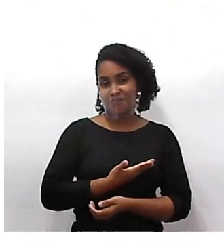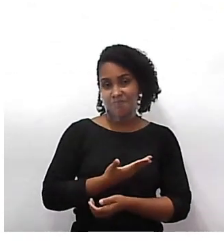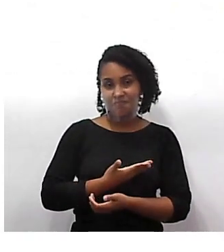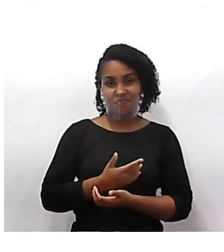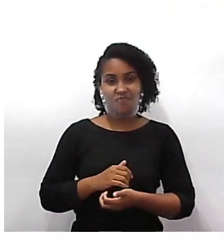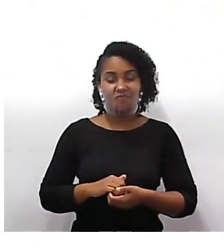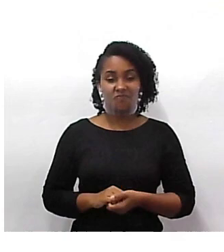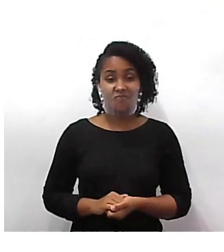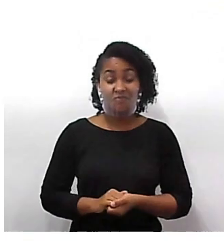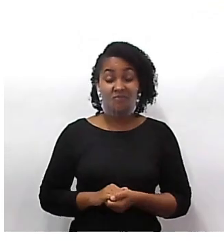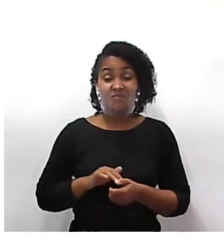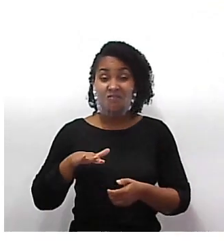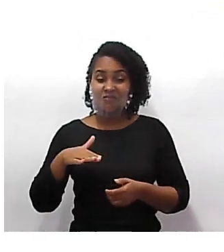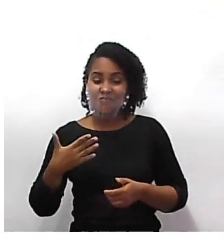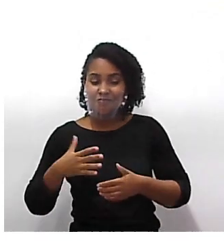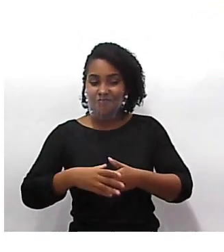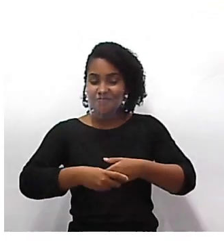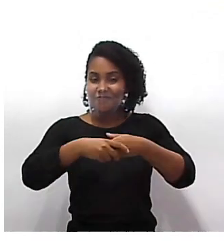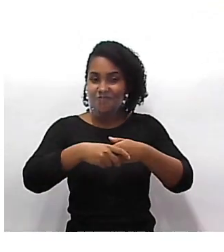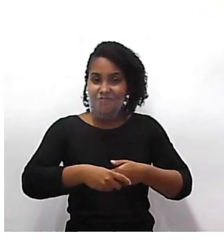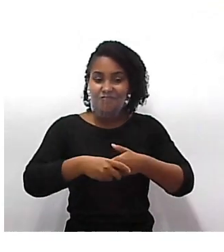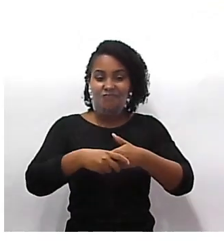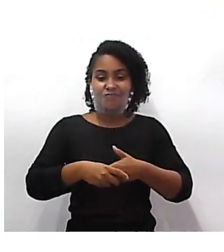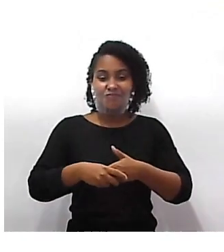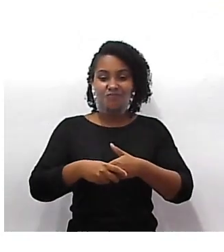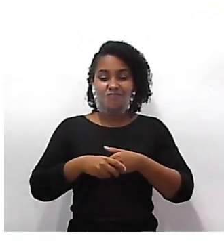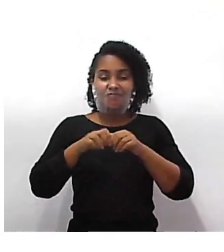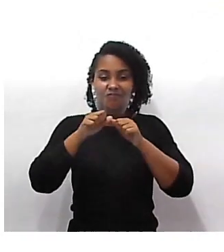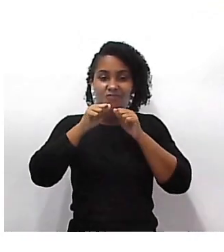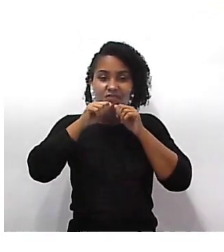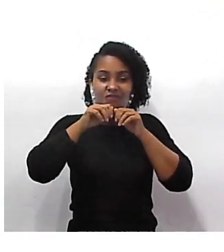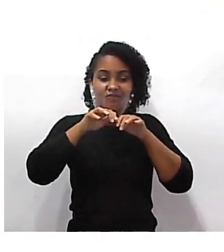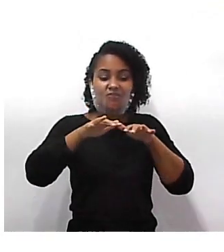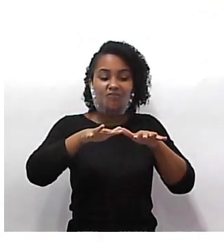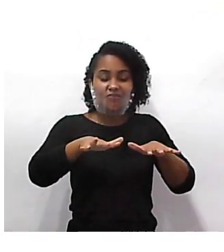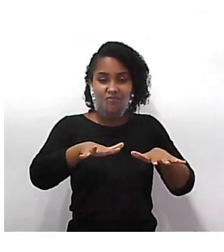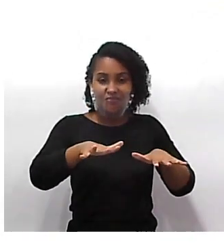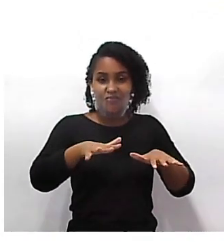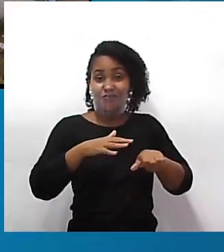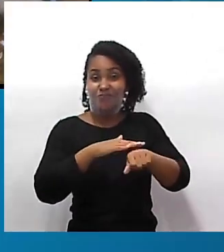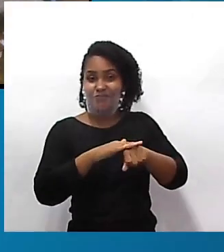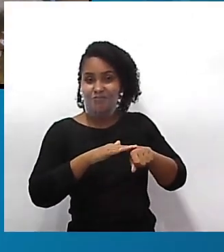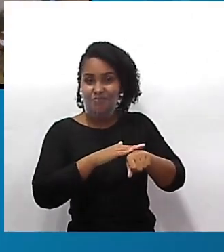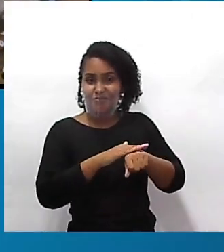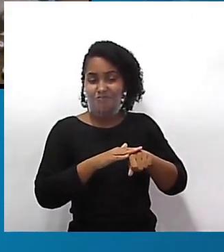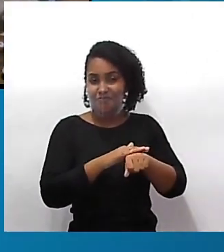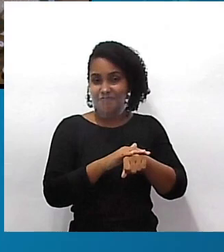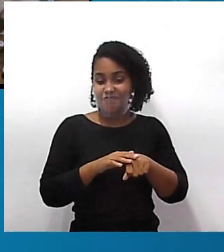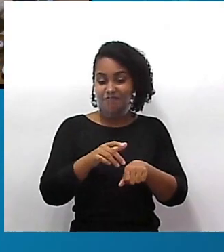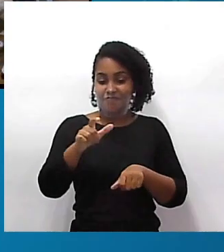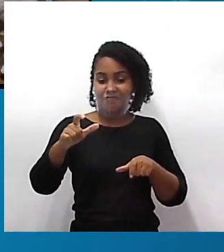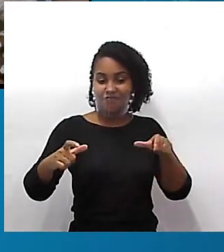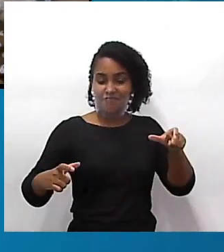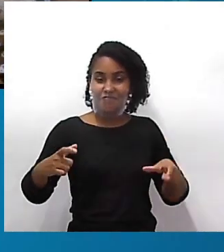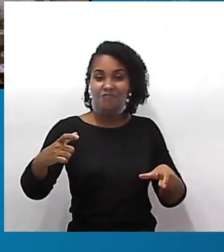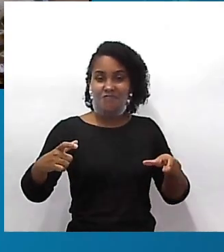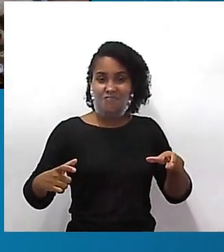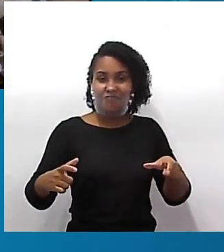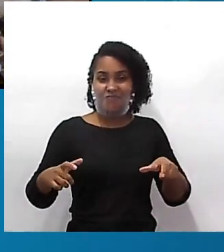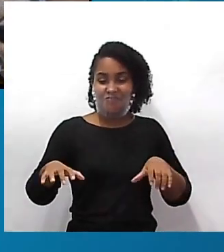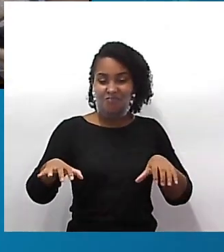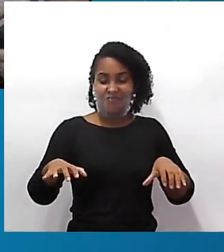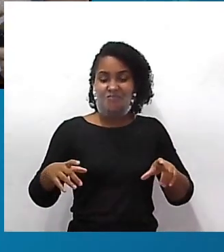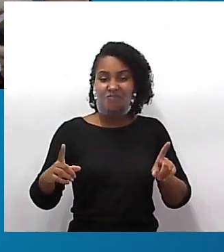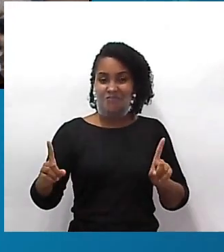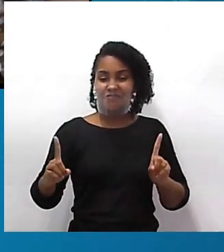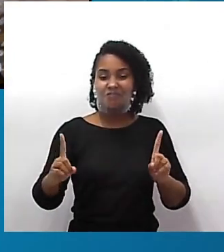Então, através do toque de mão, gotículas de salivas numa conversa, você conversando, as gotículas minúsculas